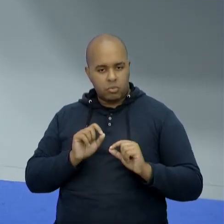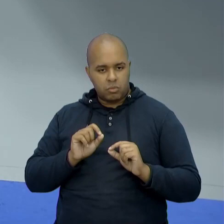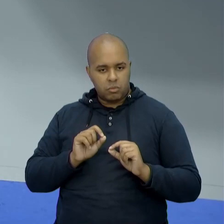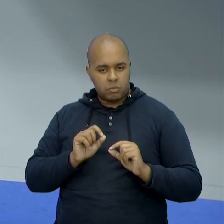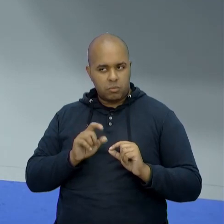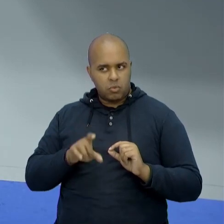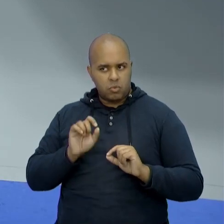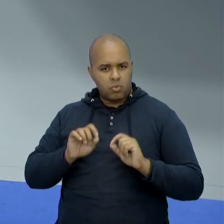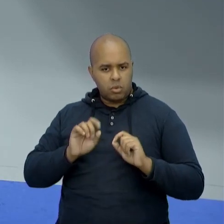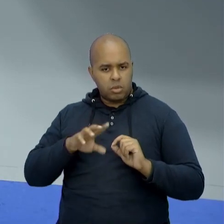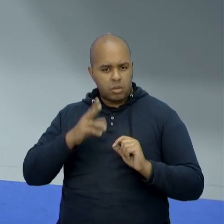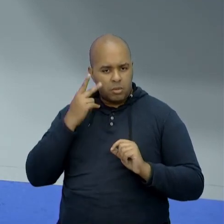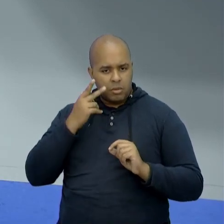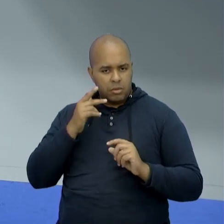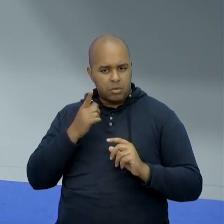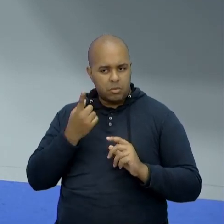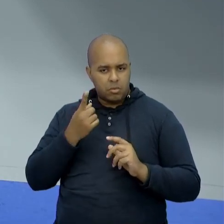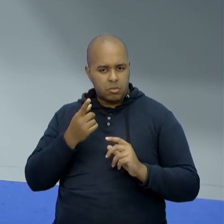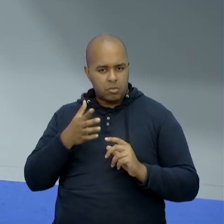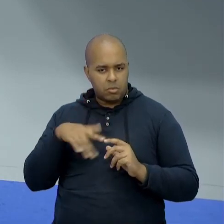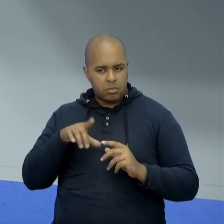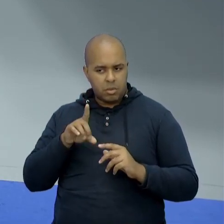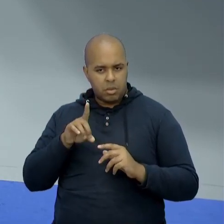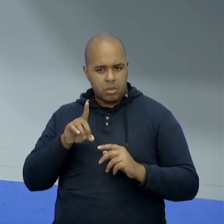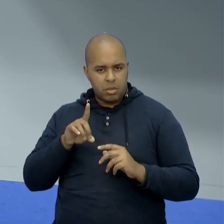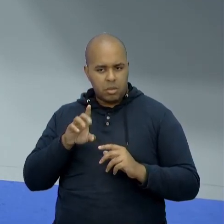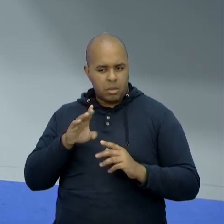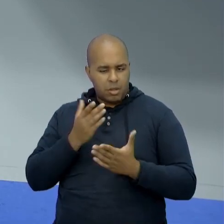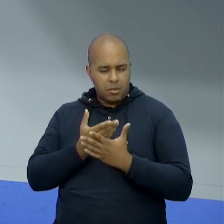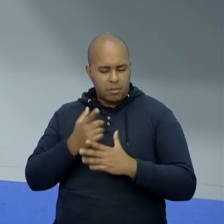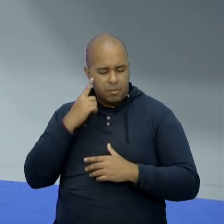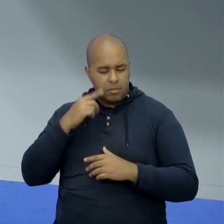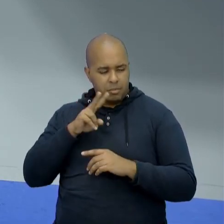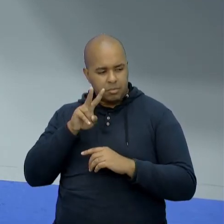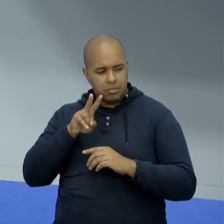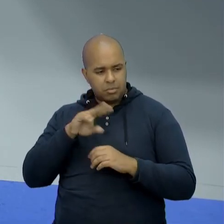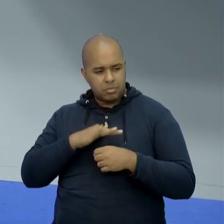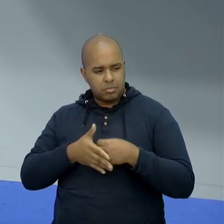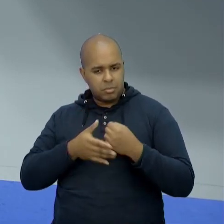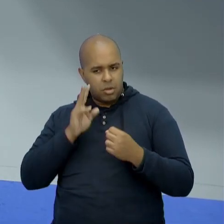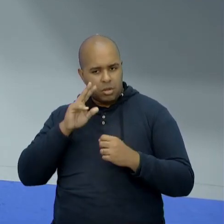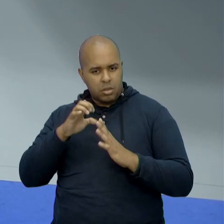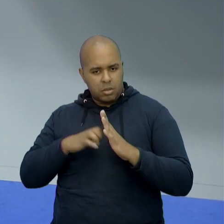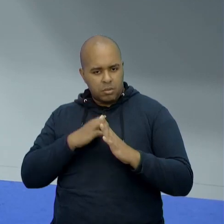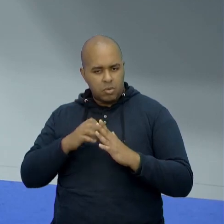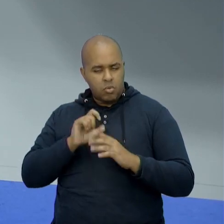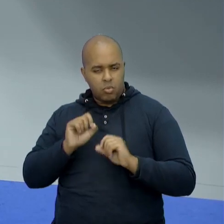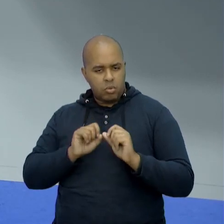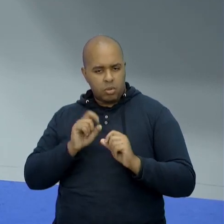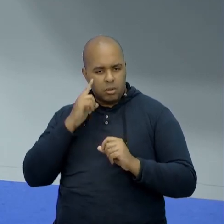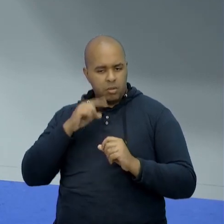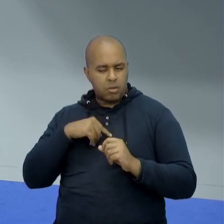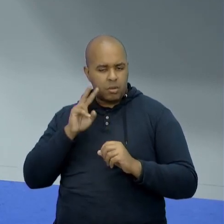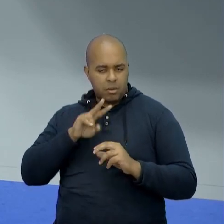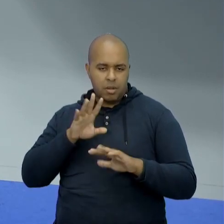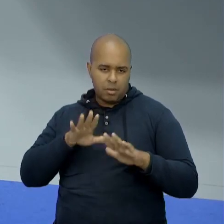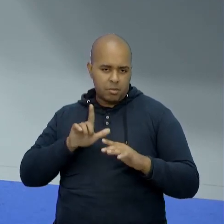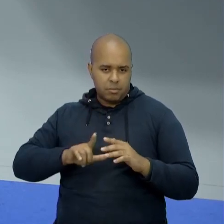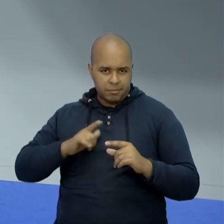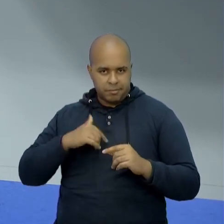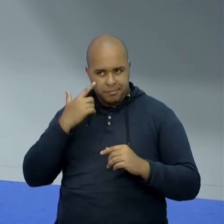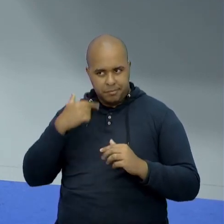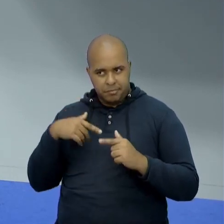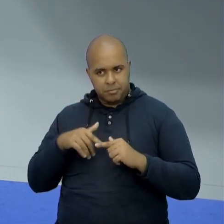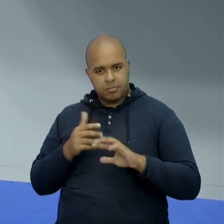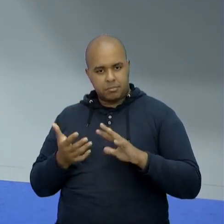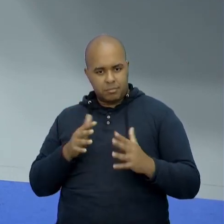que normalmente uma auditoria, por exemplo, de sustentabilidade, olha numa empresa. O que é visto? Claro, isso